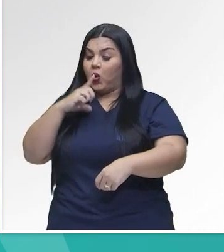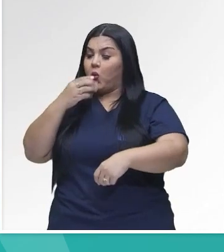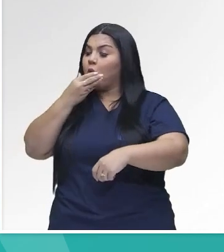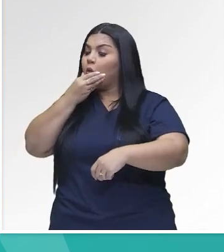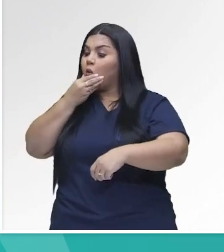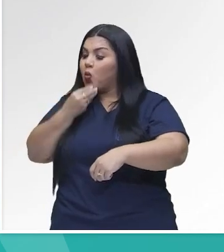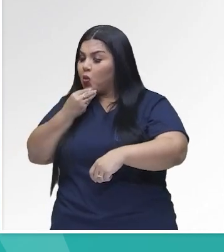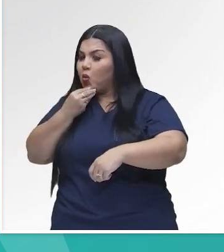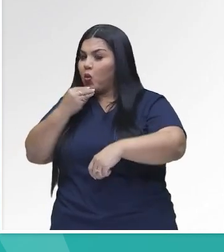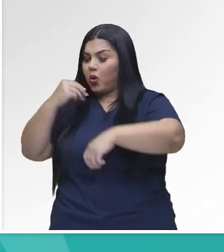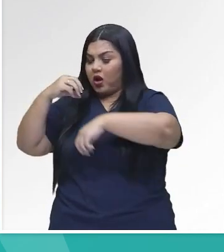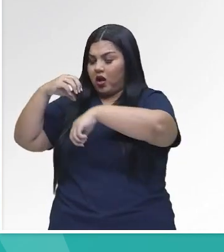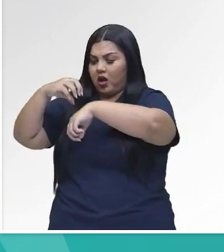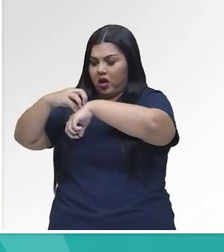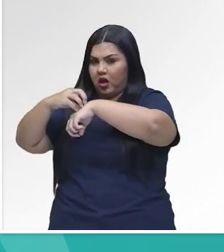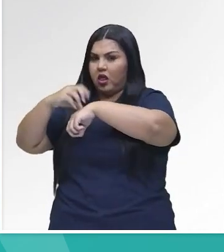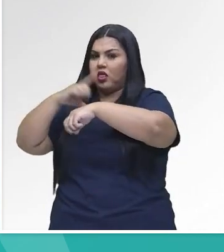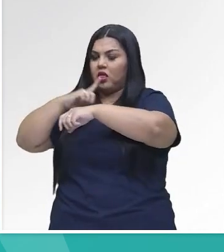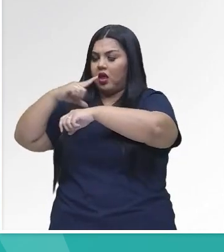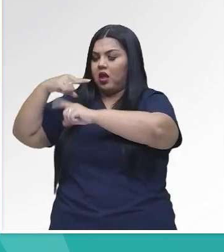dama, ela tem a coroa.